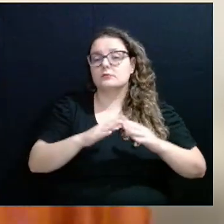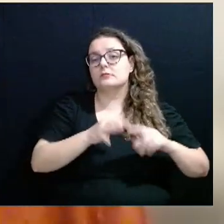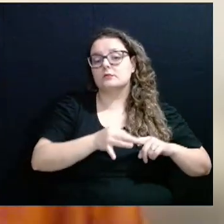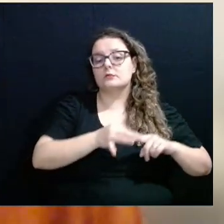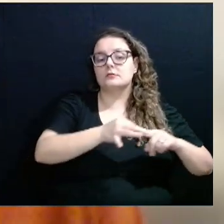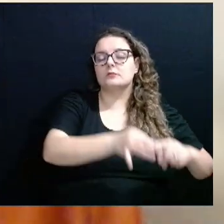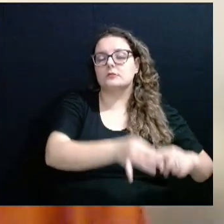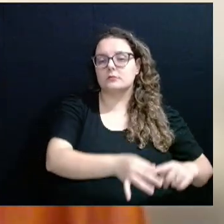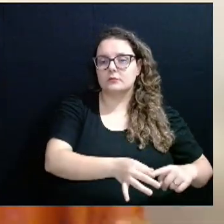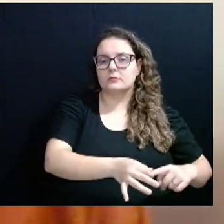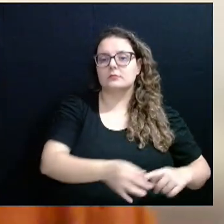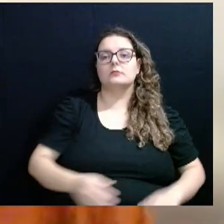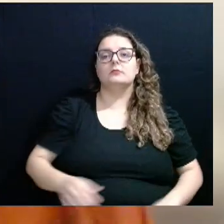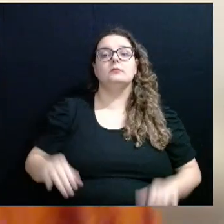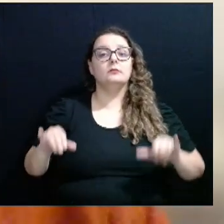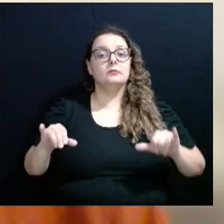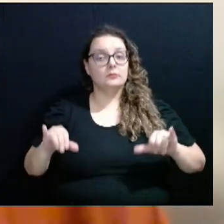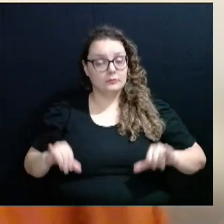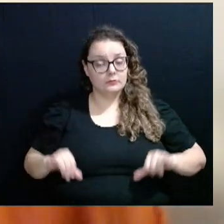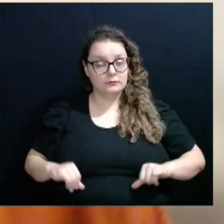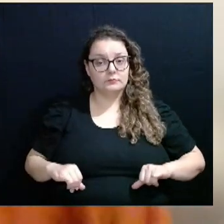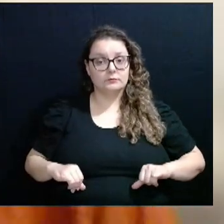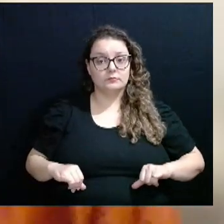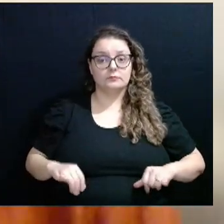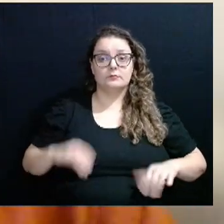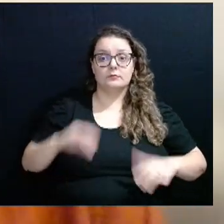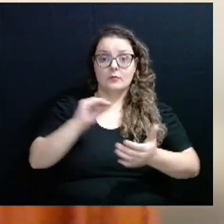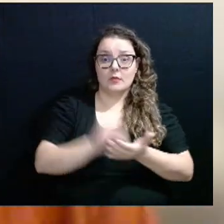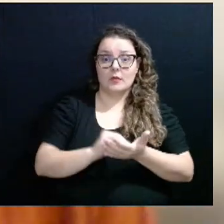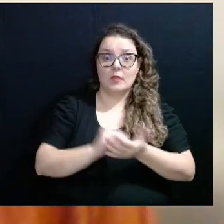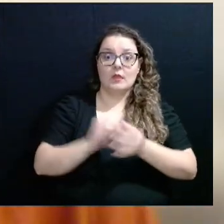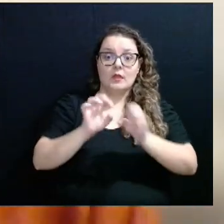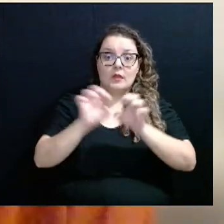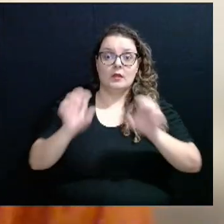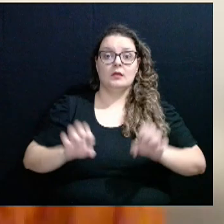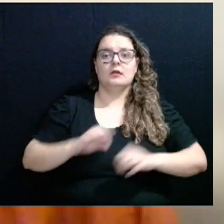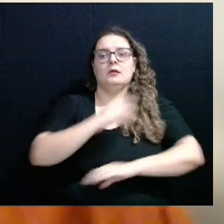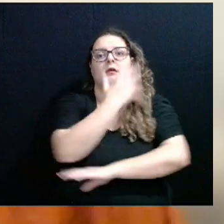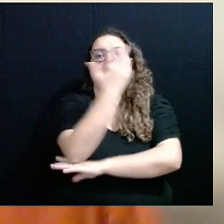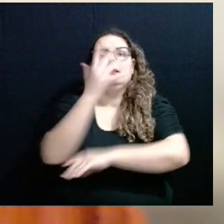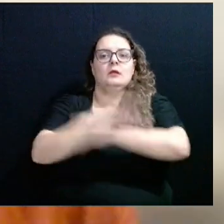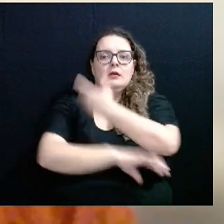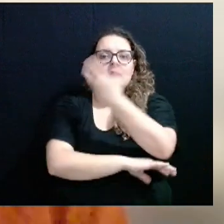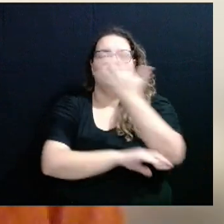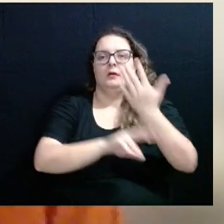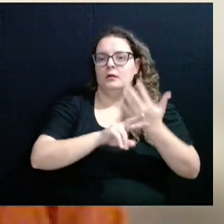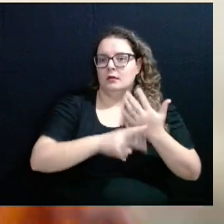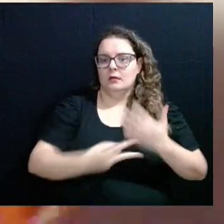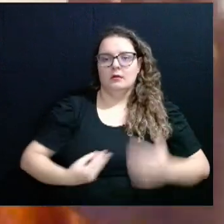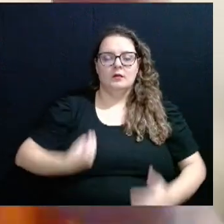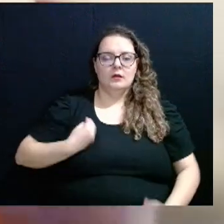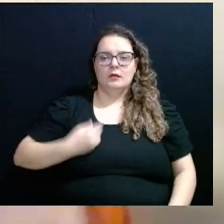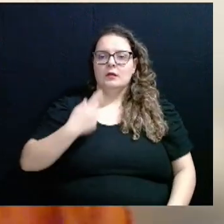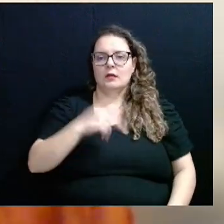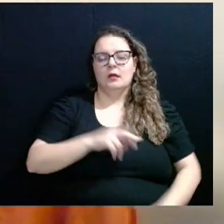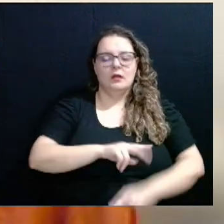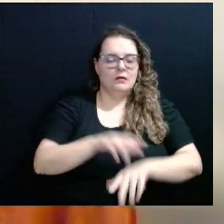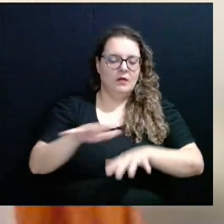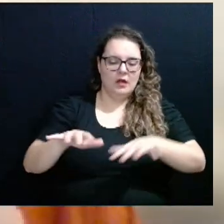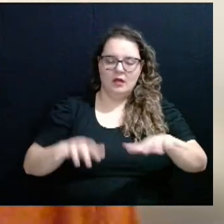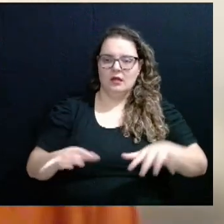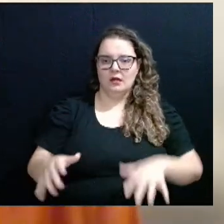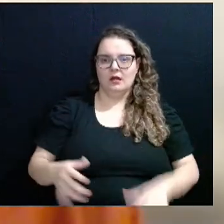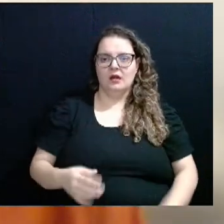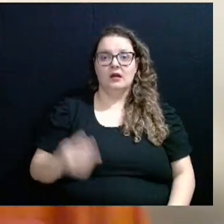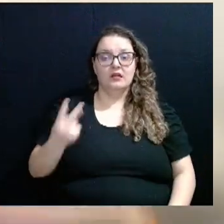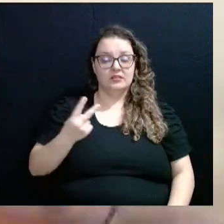sofrem com a falta de estrutura ambiental que afeta a vida delas em vários setores. O segundo passo,